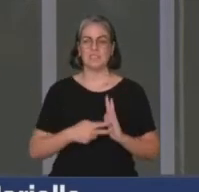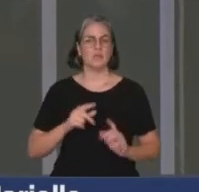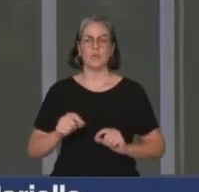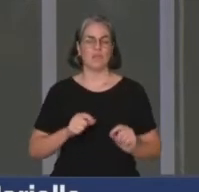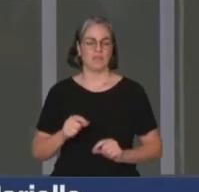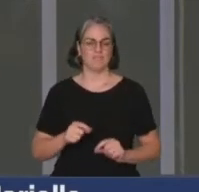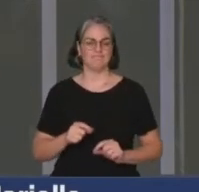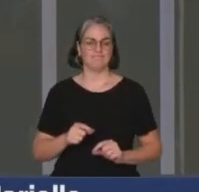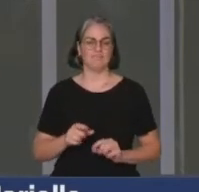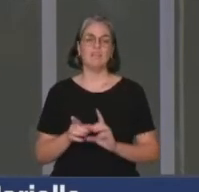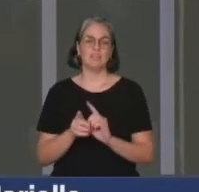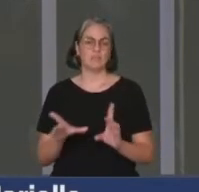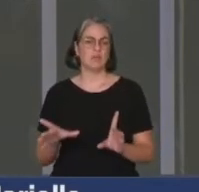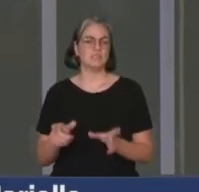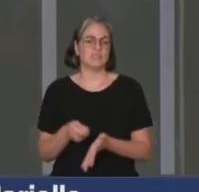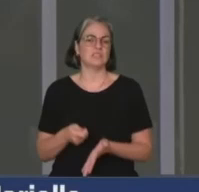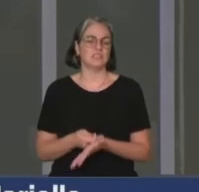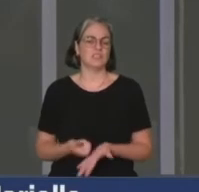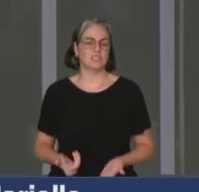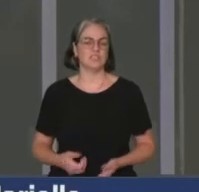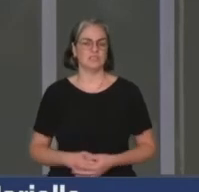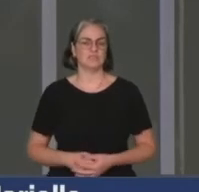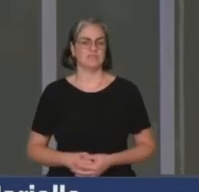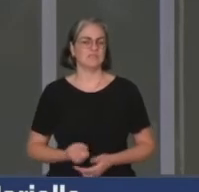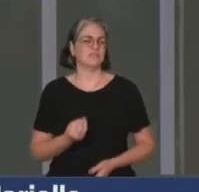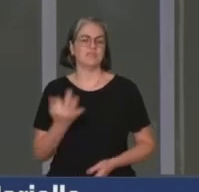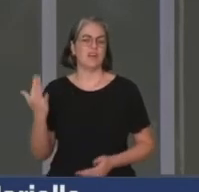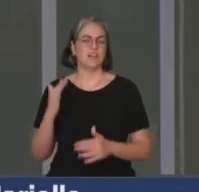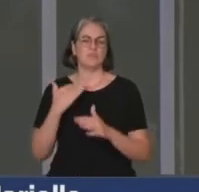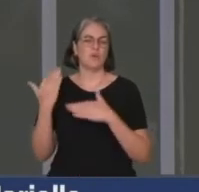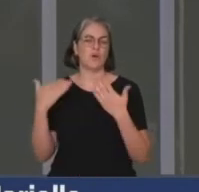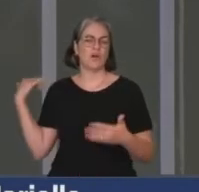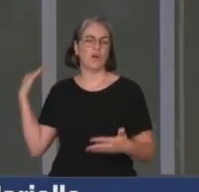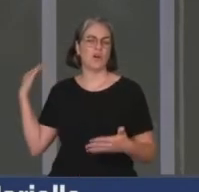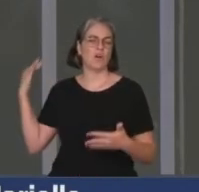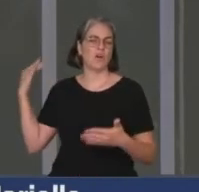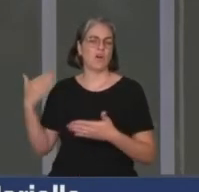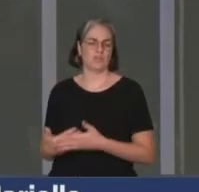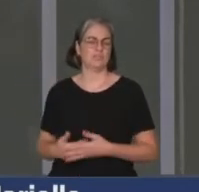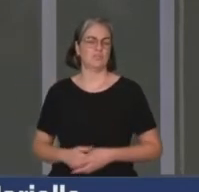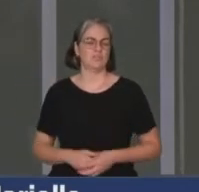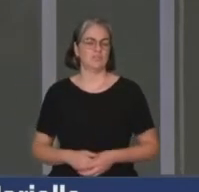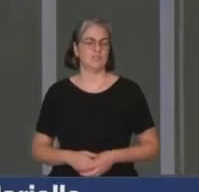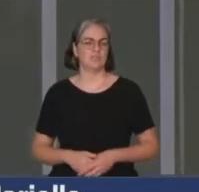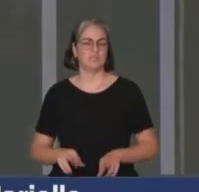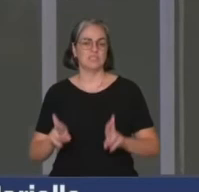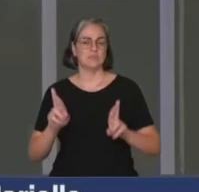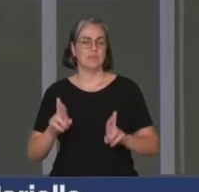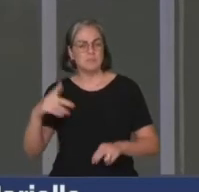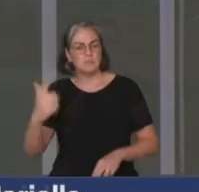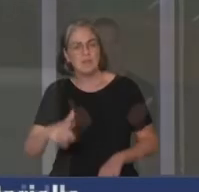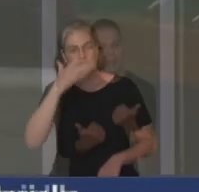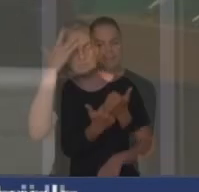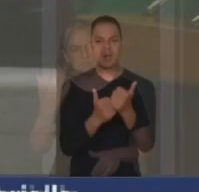da democracia, por todas as que foram e para que Marielle possam florescer na sociedade e não ser mais executadas por serem o